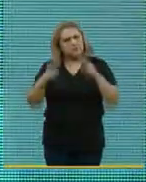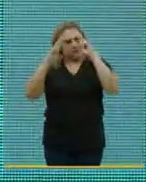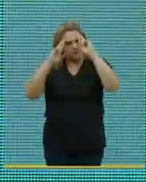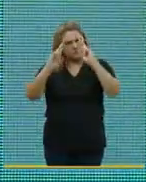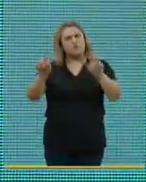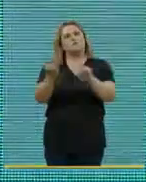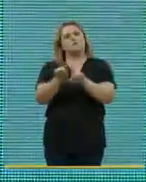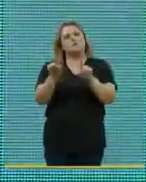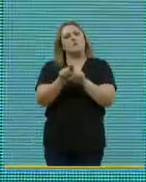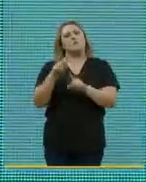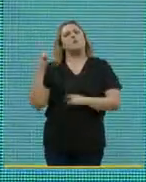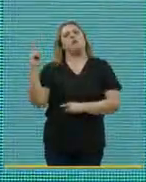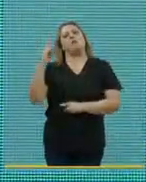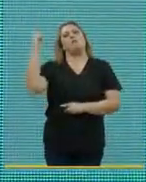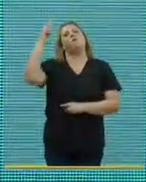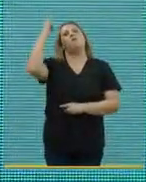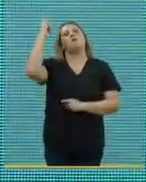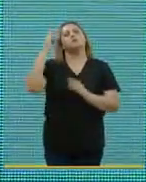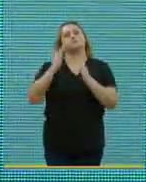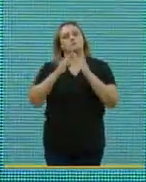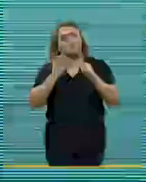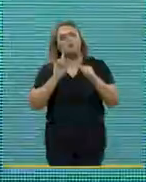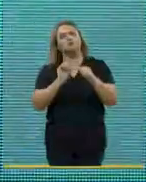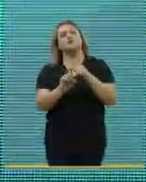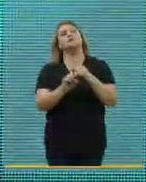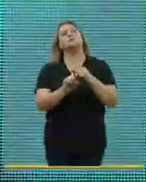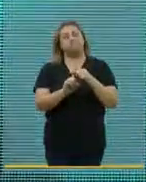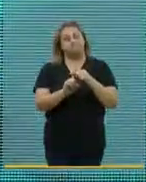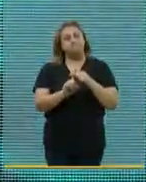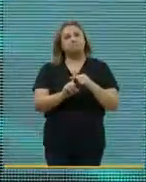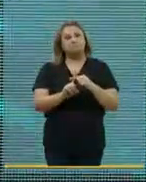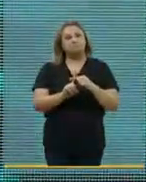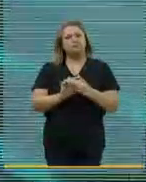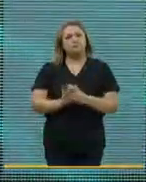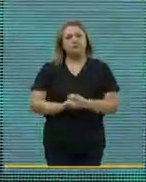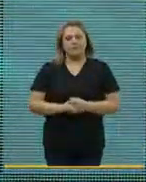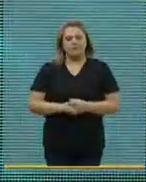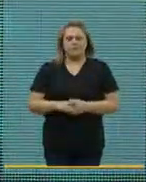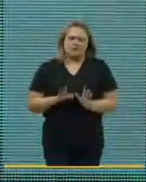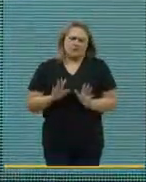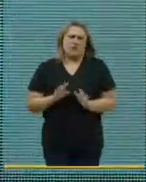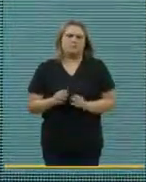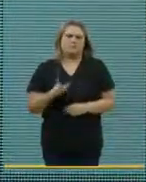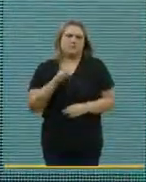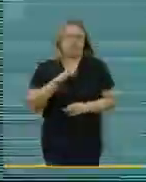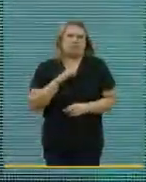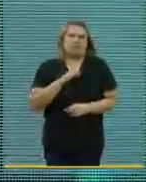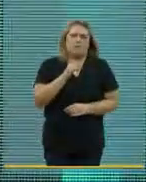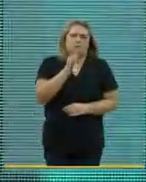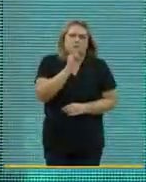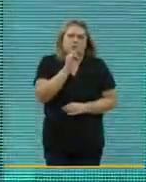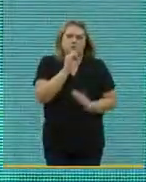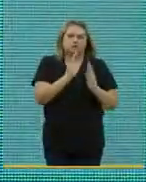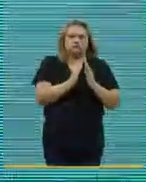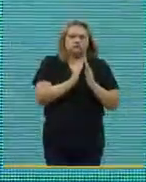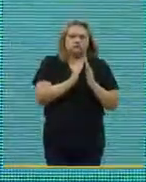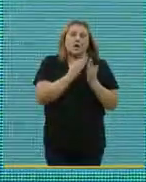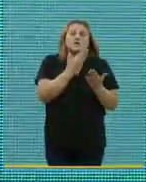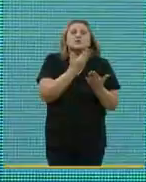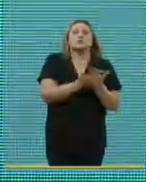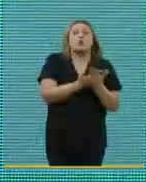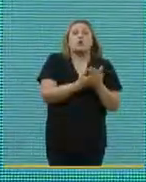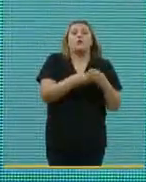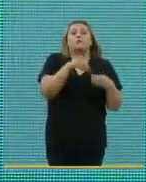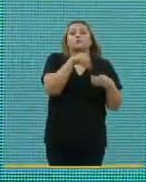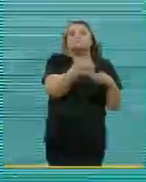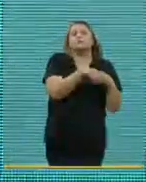têm as suas escolas pode inclusive nas suas escolas na minha visão é ensinar a religião